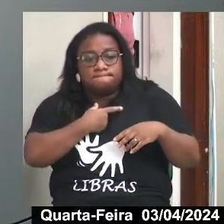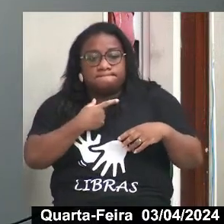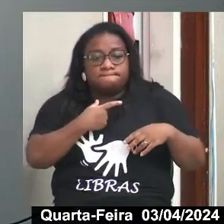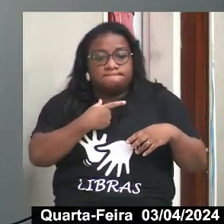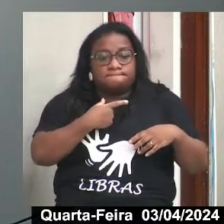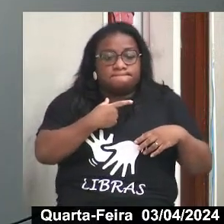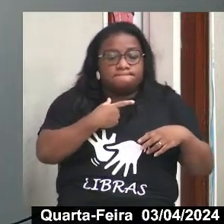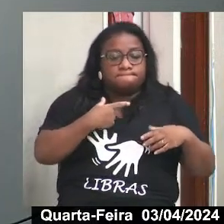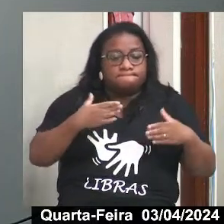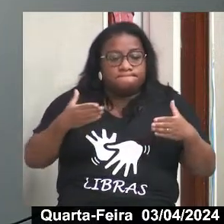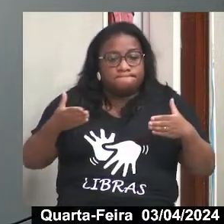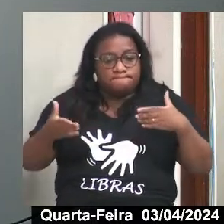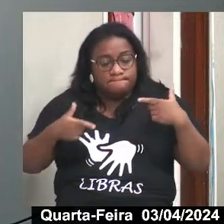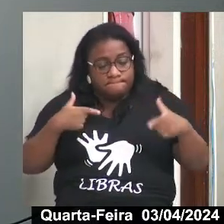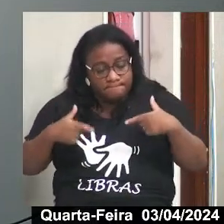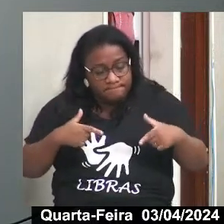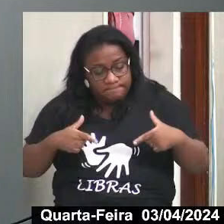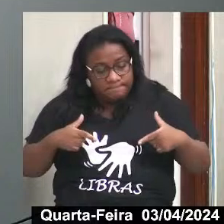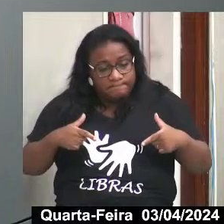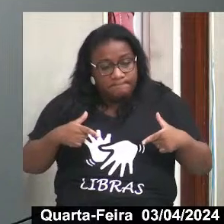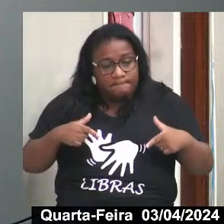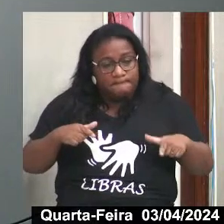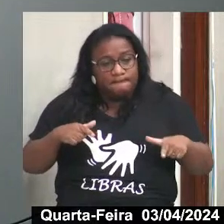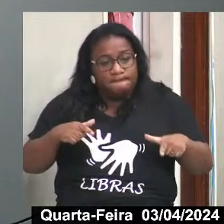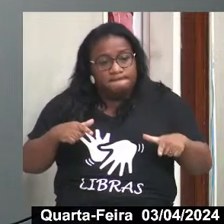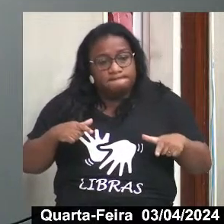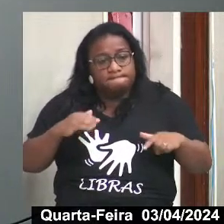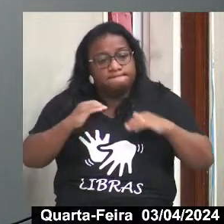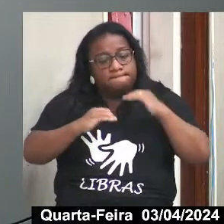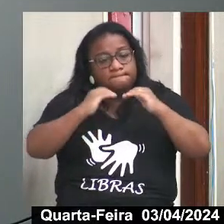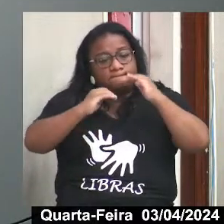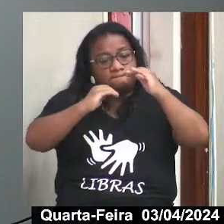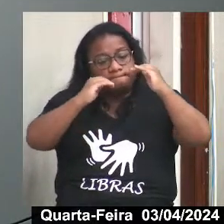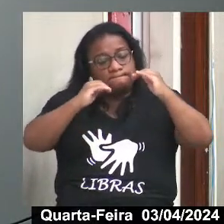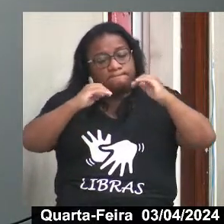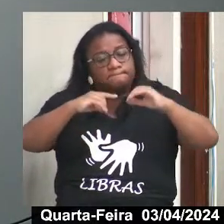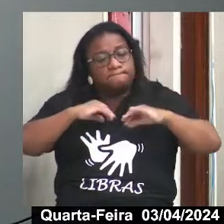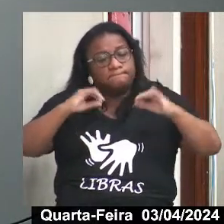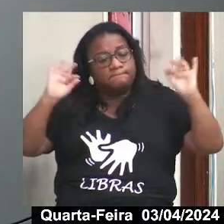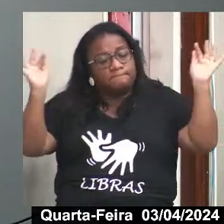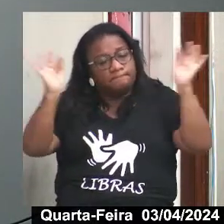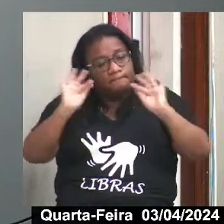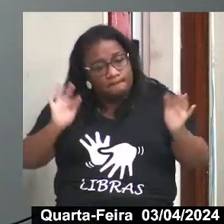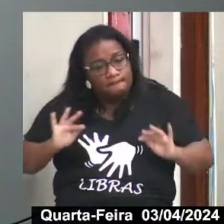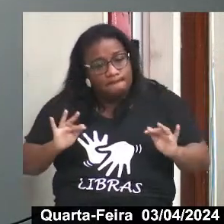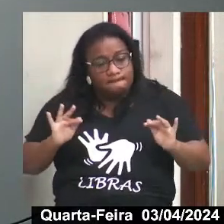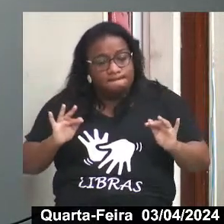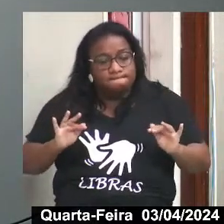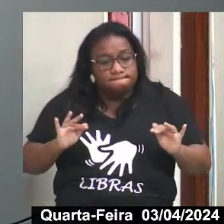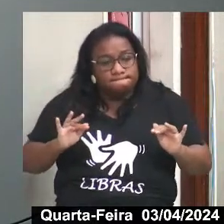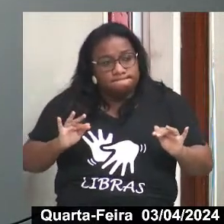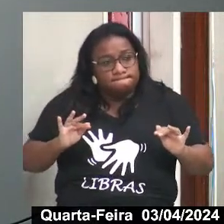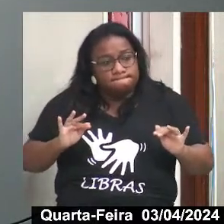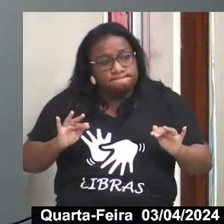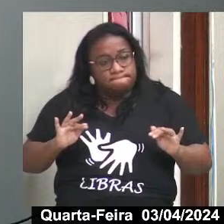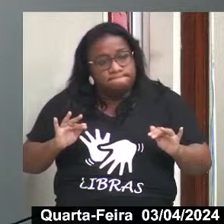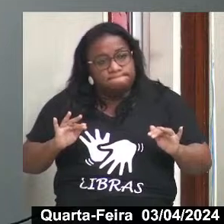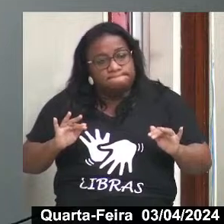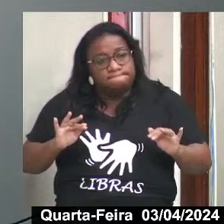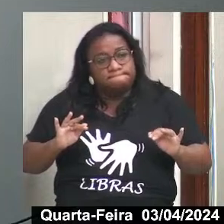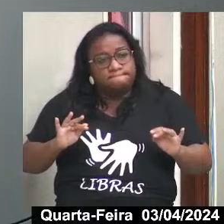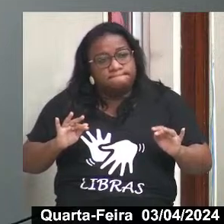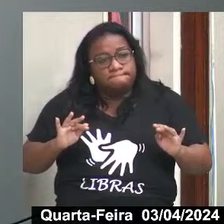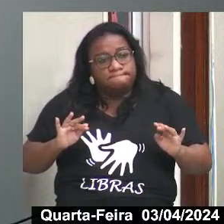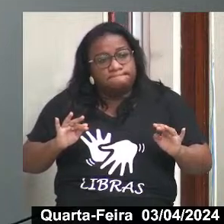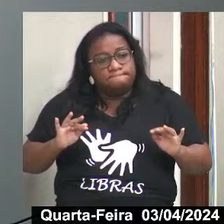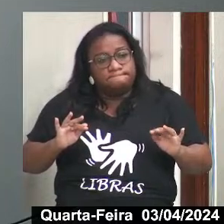dia para fazer a diferença na vida dessas famílias. Sabemos que há muito a se fazer, mas tenho muito orgulho de ter chegado até aqui,